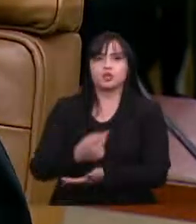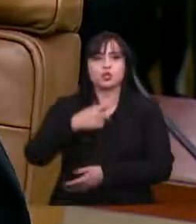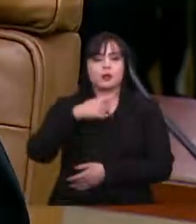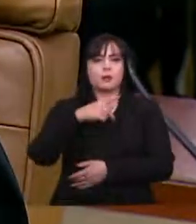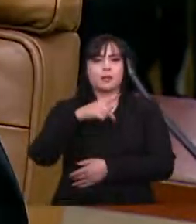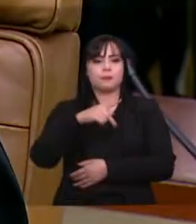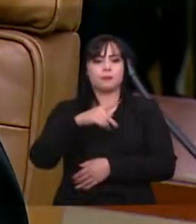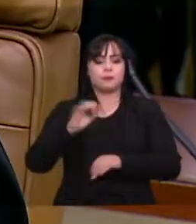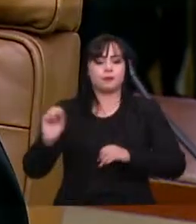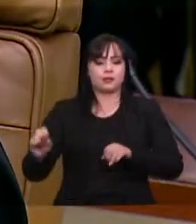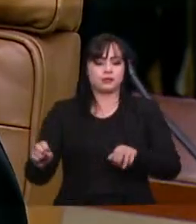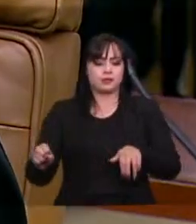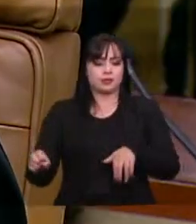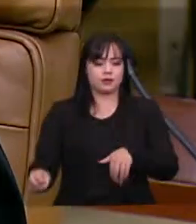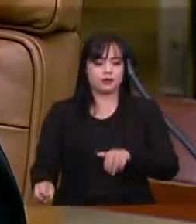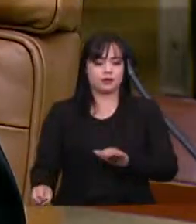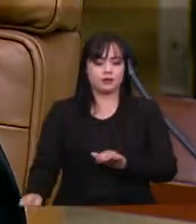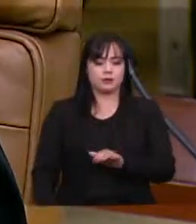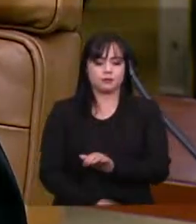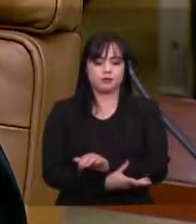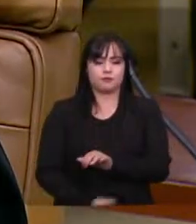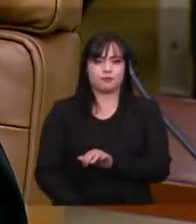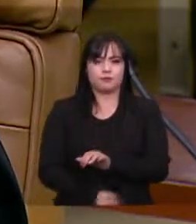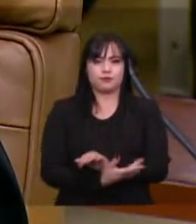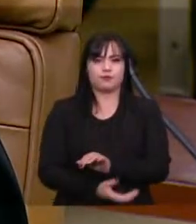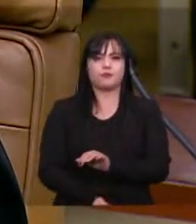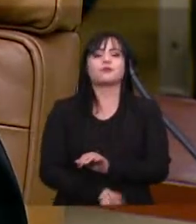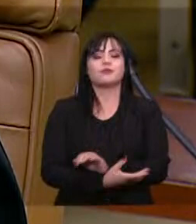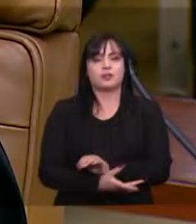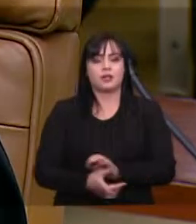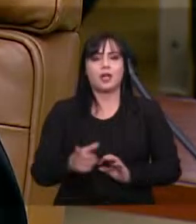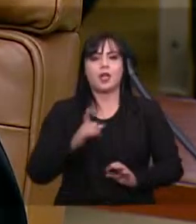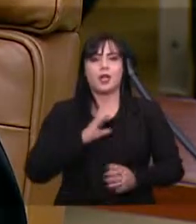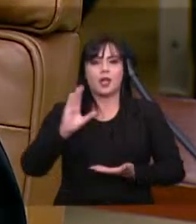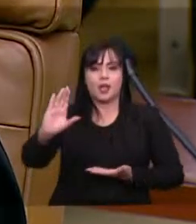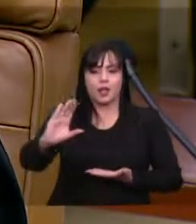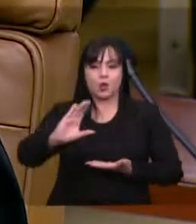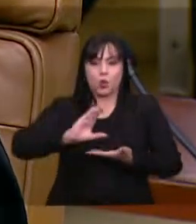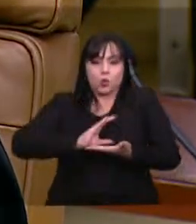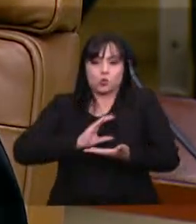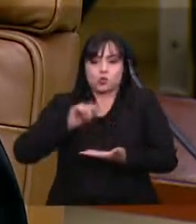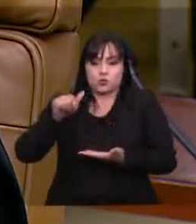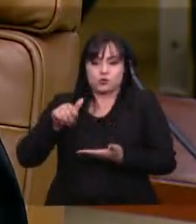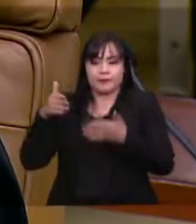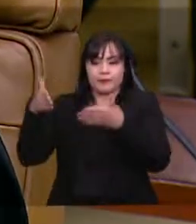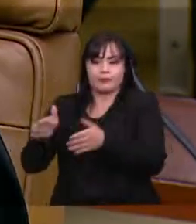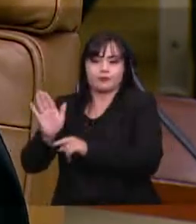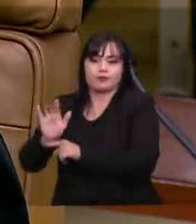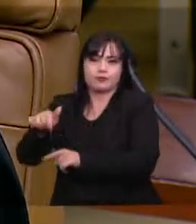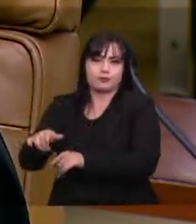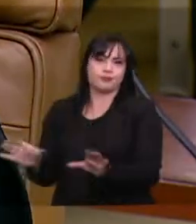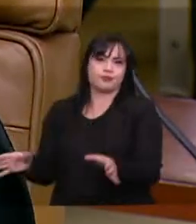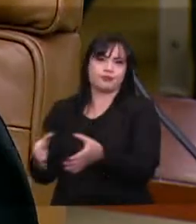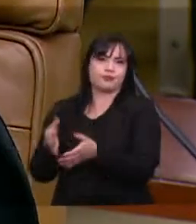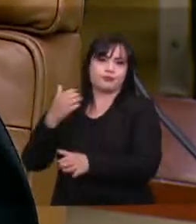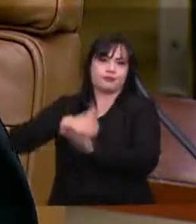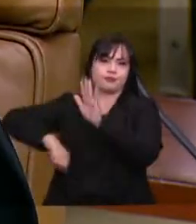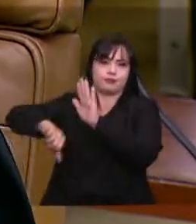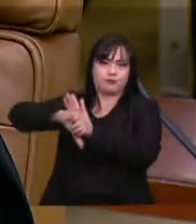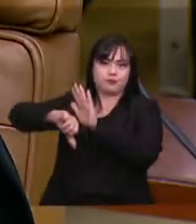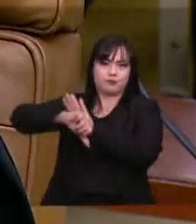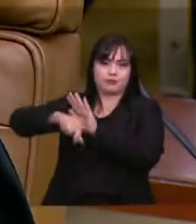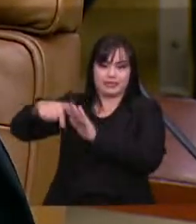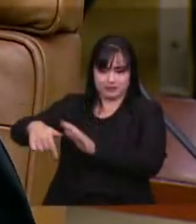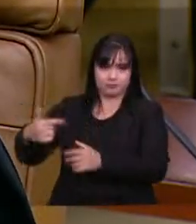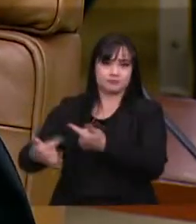propina bem como arrecadar os recursos em favor do grupo nessa tarefa e no interesse exclusivo